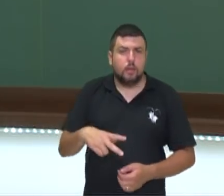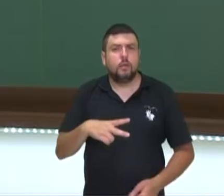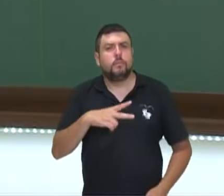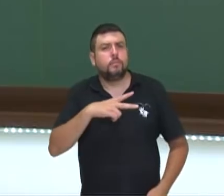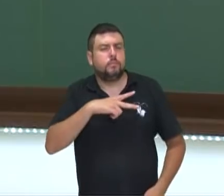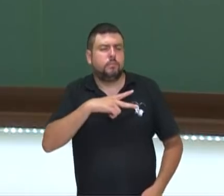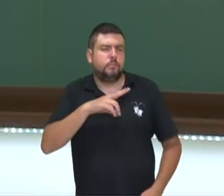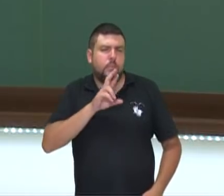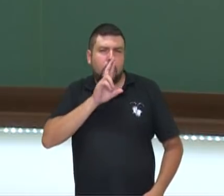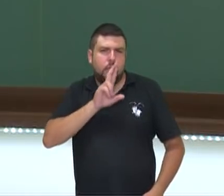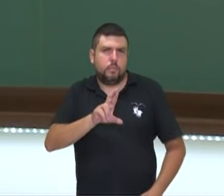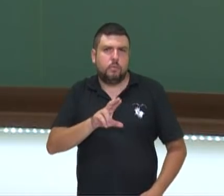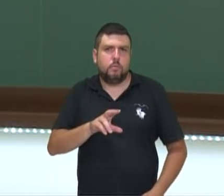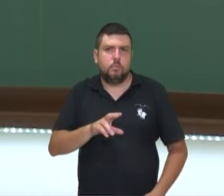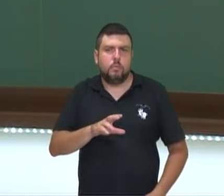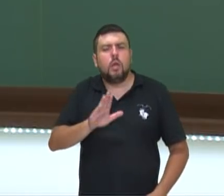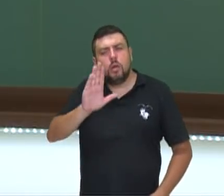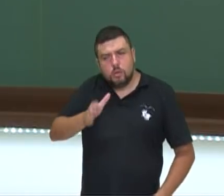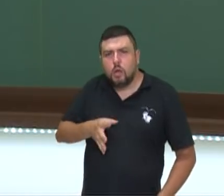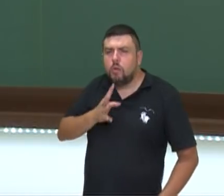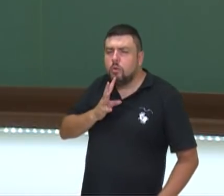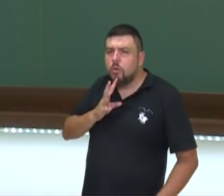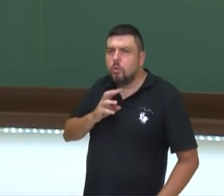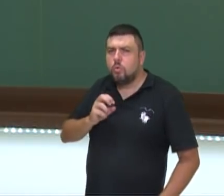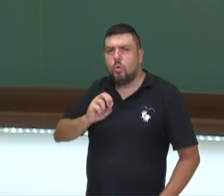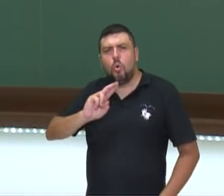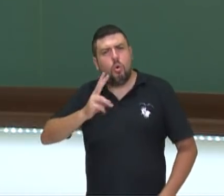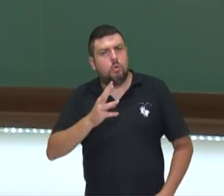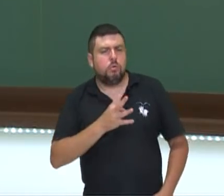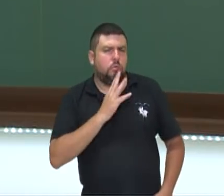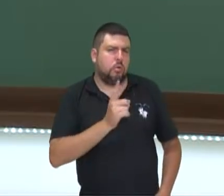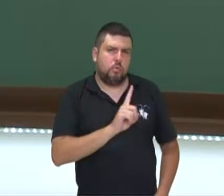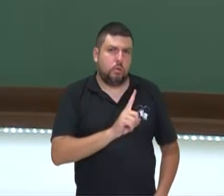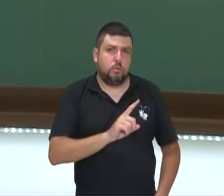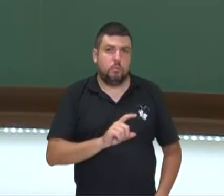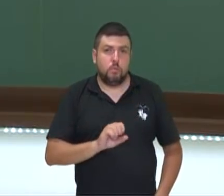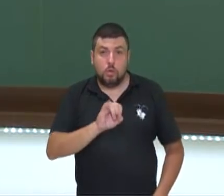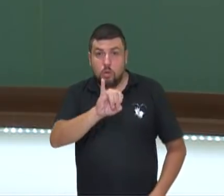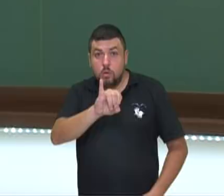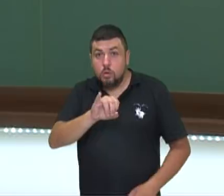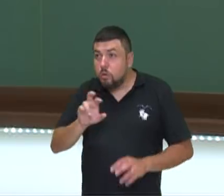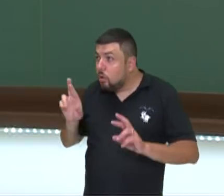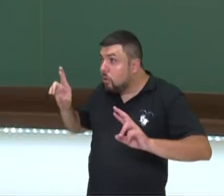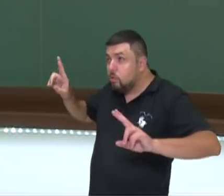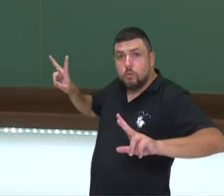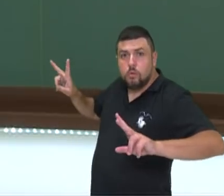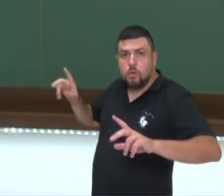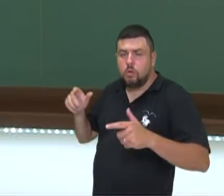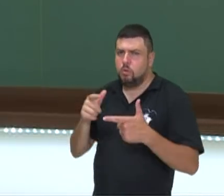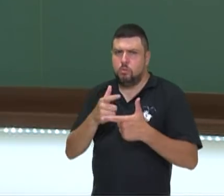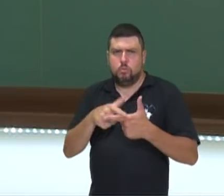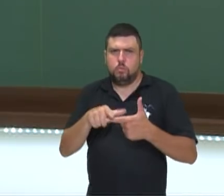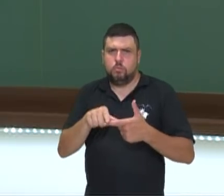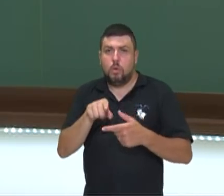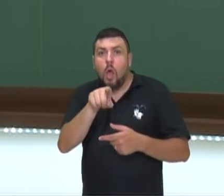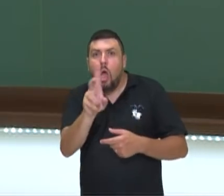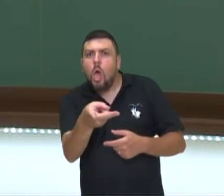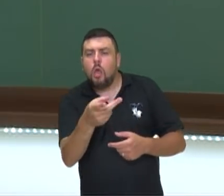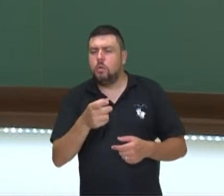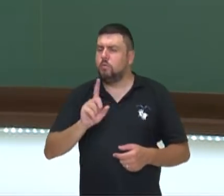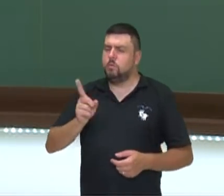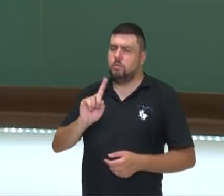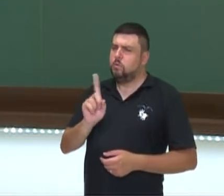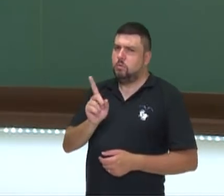ouviu falar sim ou não. Então, se a tua resposta estiver um pouco diferente, não significa necessariamente que ela esteja errada, tá